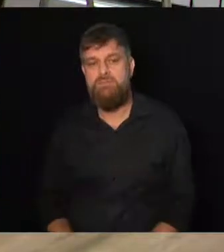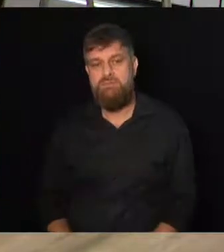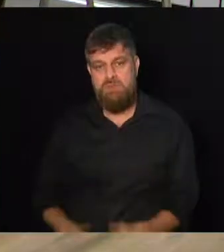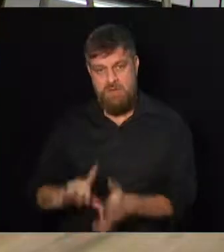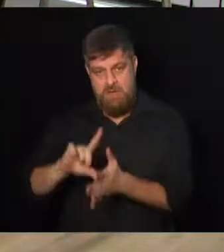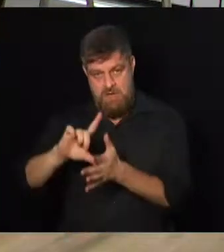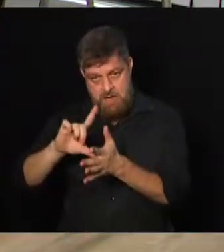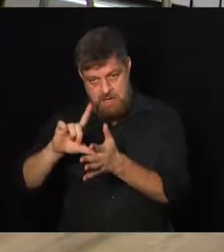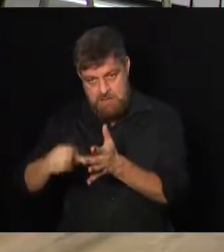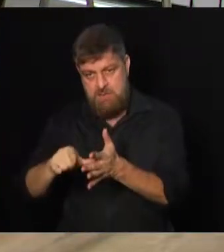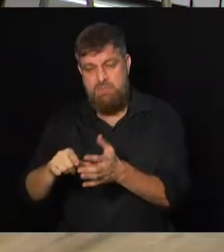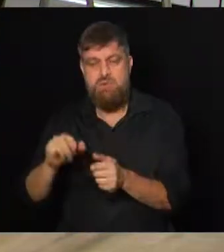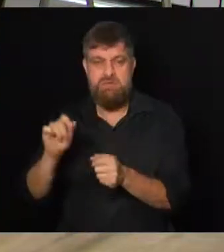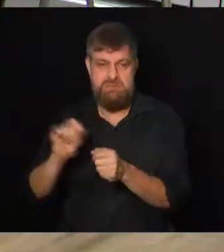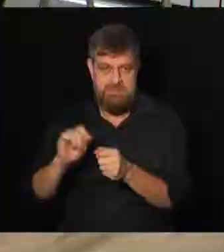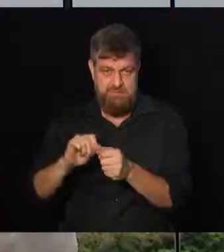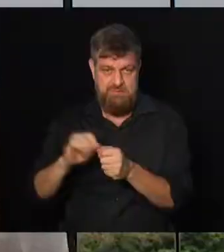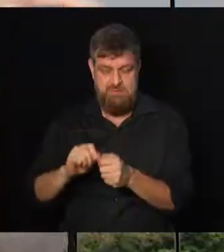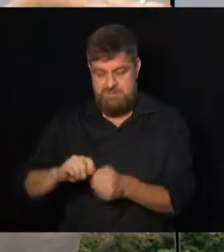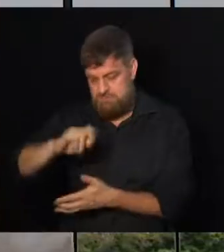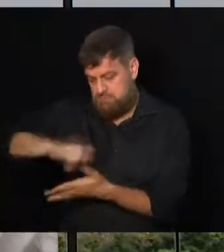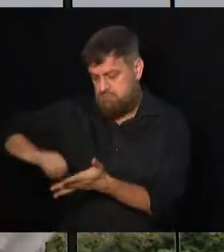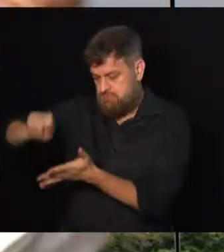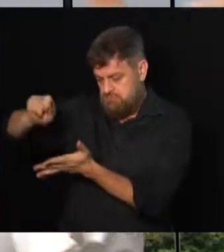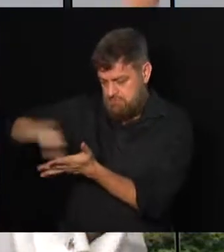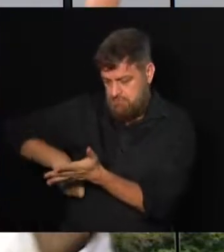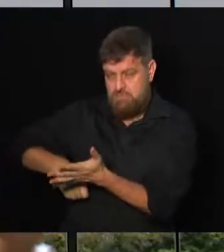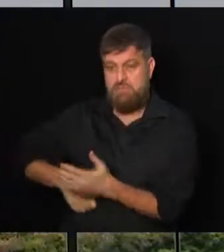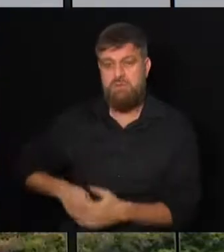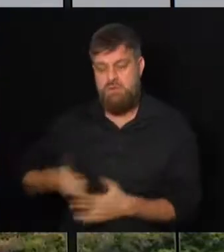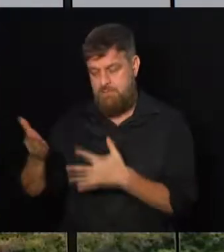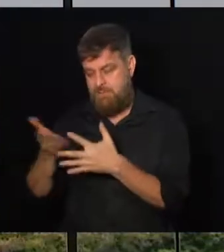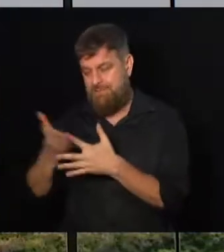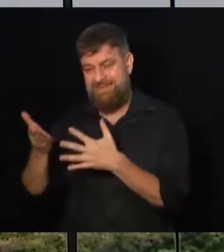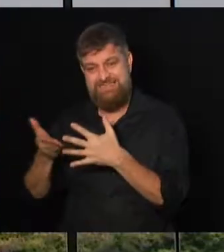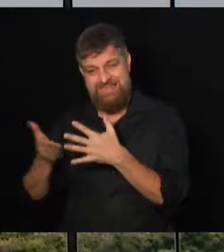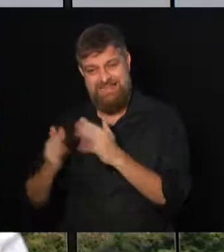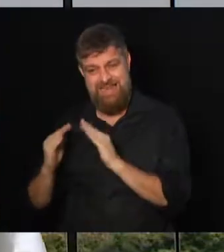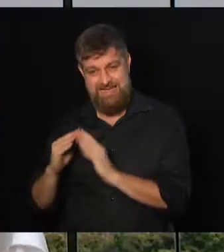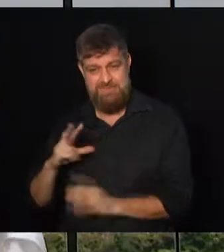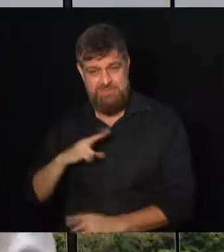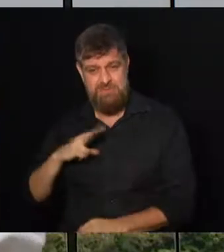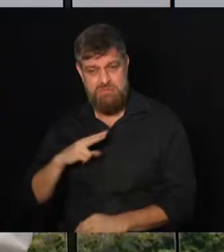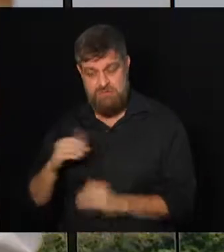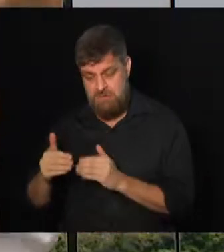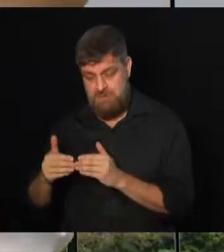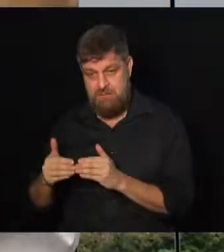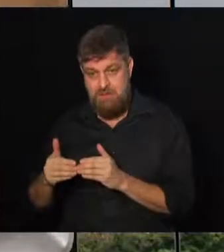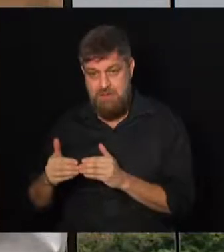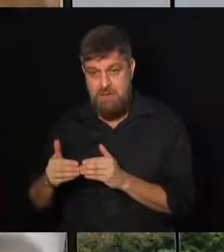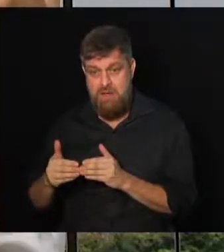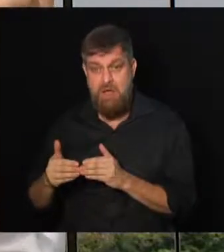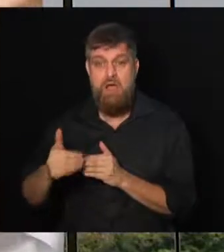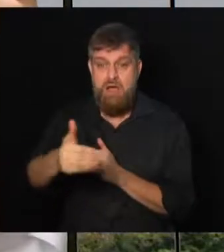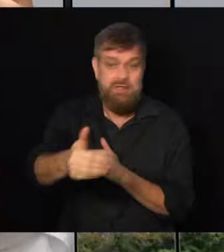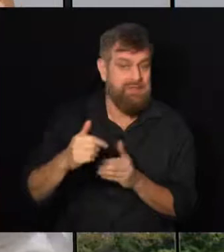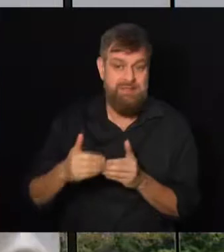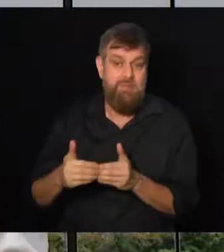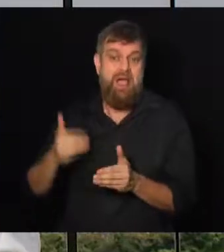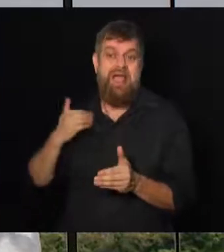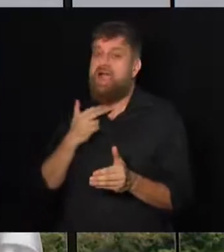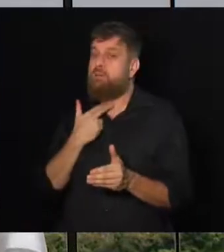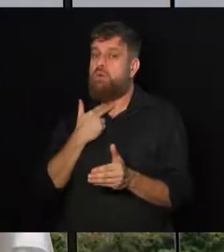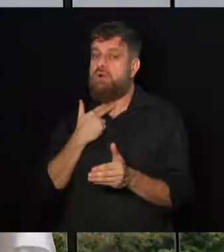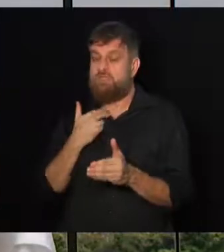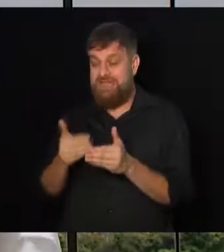após, né, a afirmação do financiamento, por exemplo, da casa própria. Sim. Para não ser doença pré-existente.